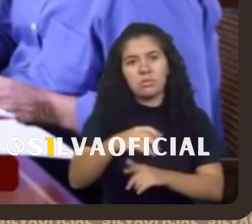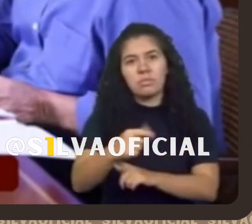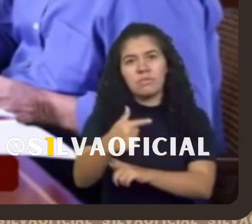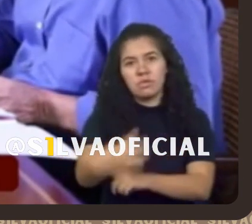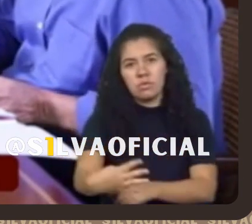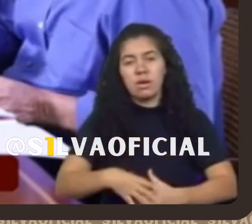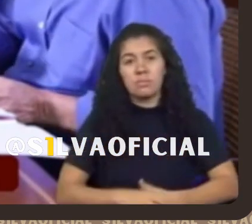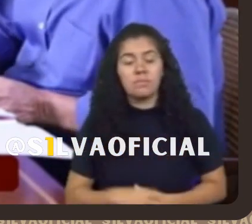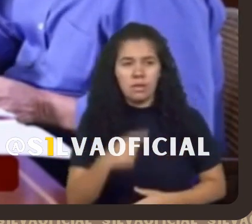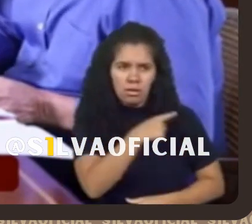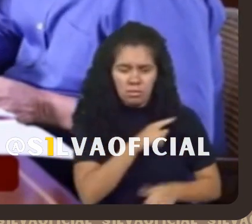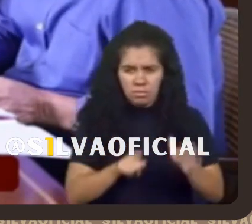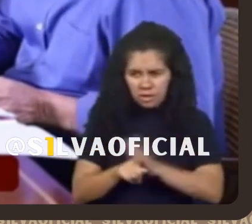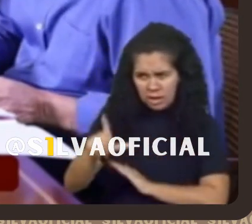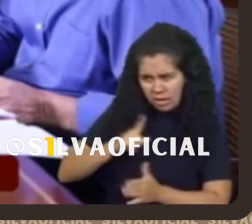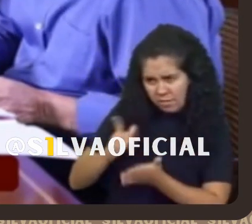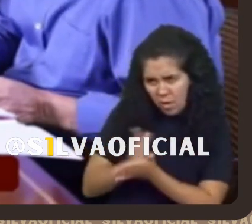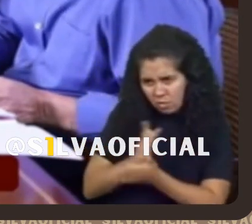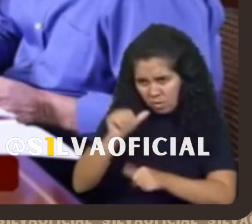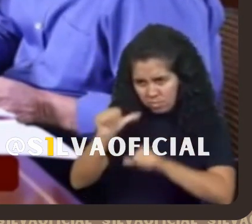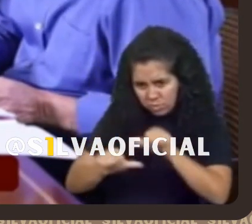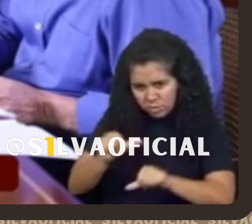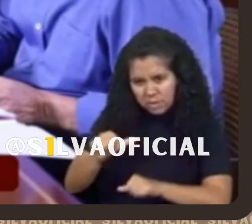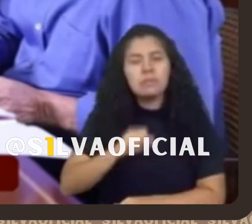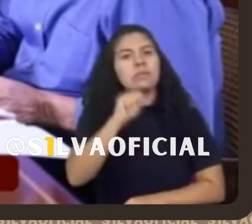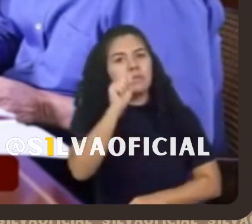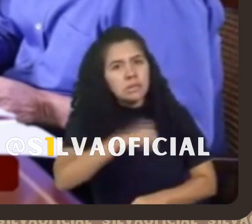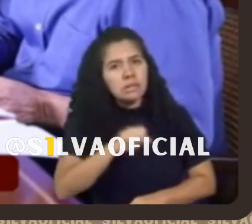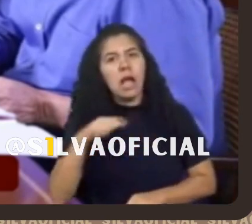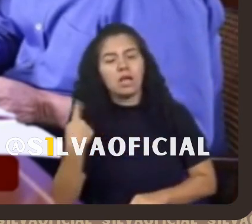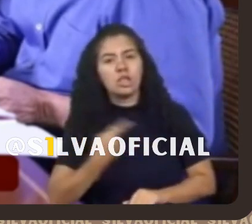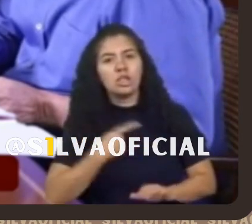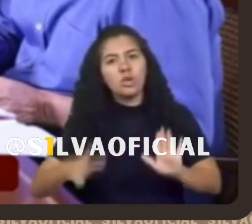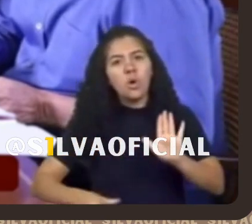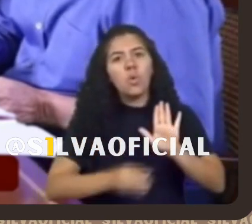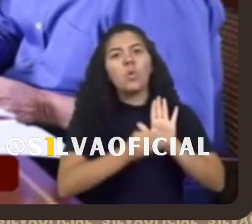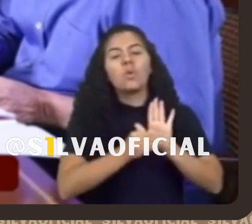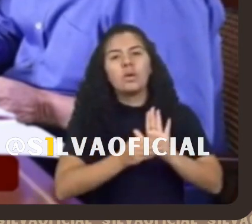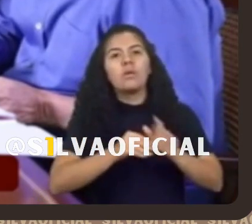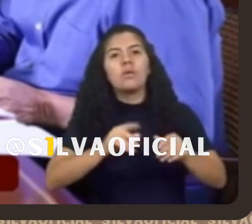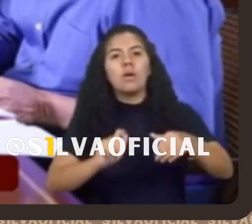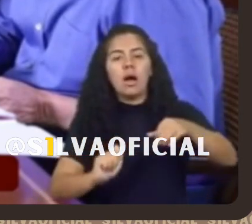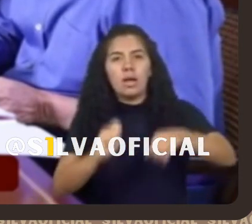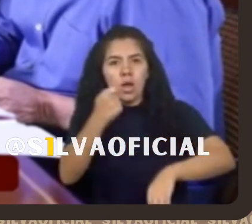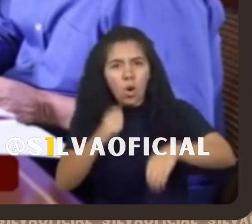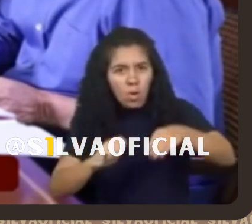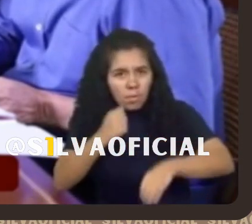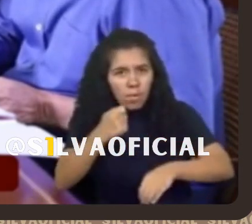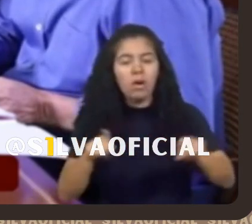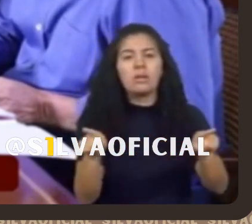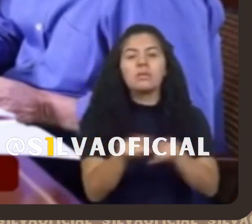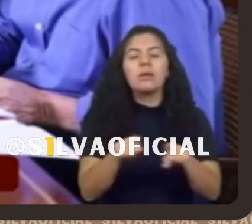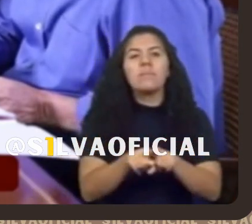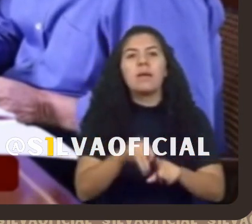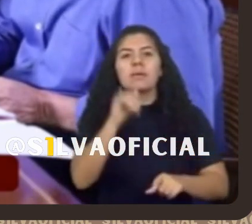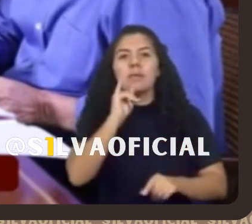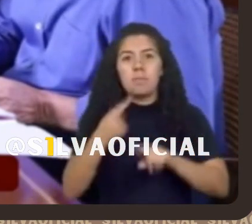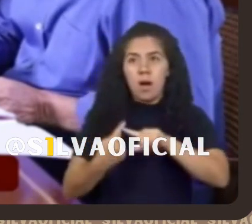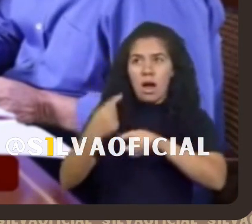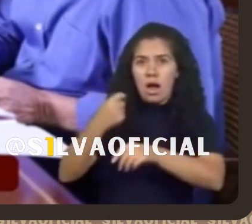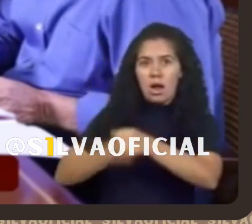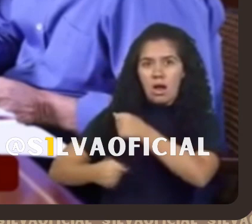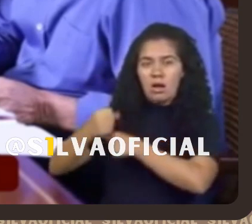né mudanças inclusão de quilombola nas cotas perfil de corte que era um salário e meio para um salário né